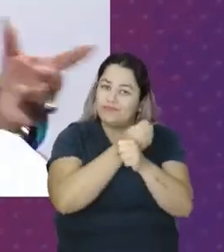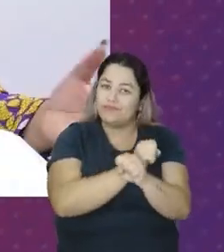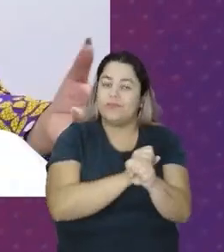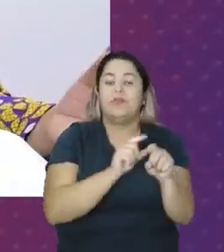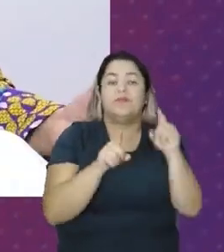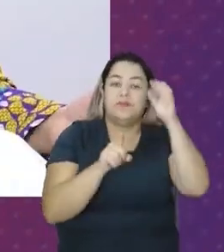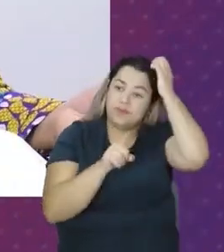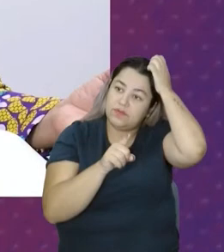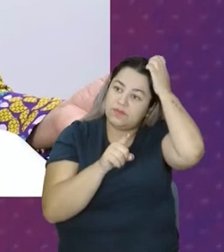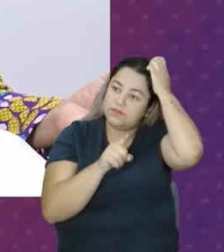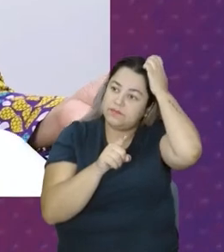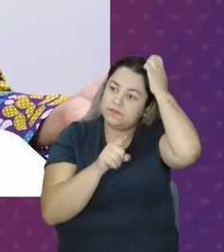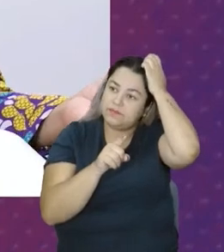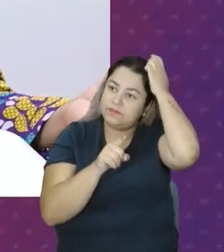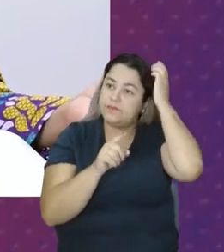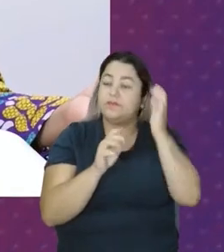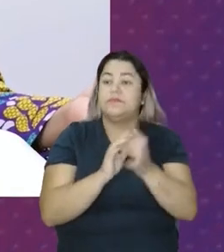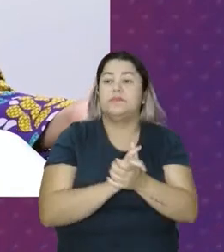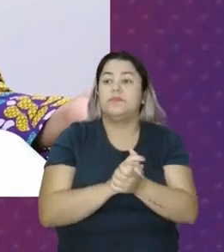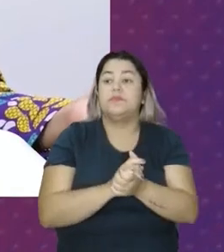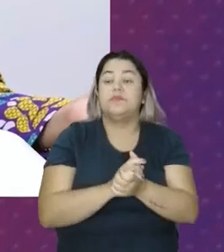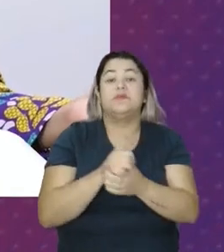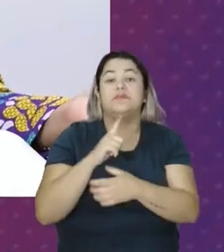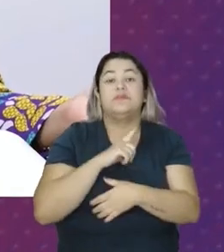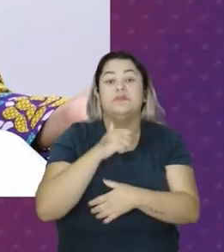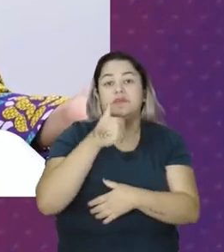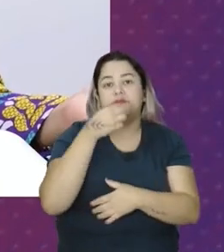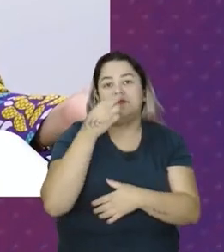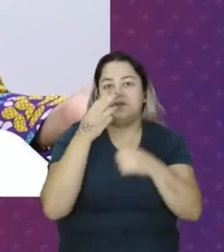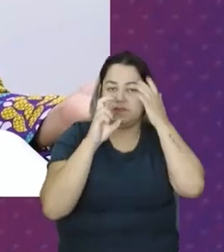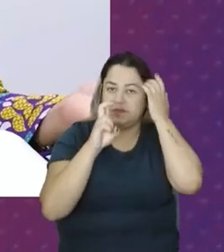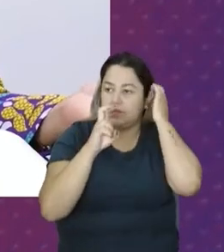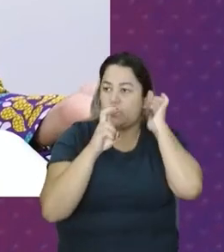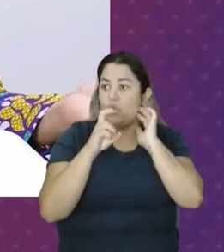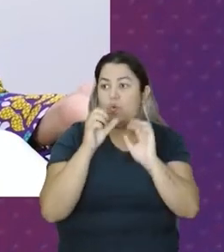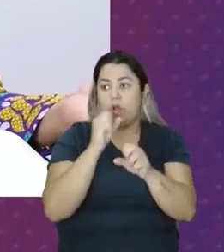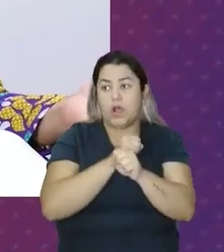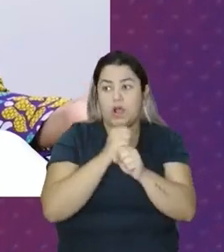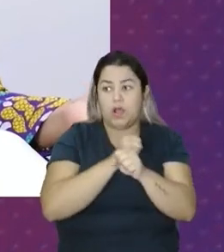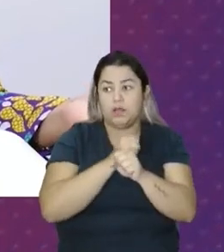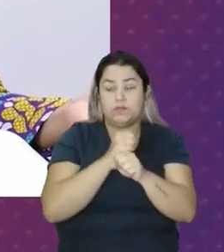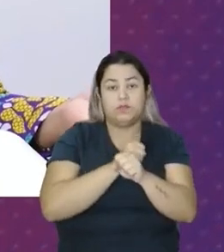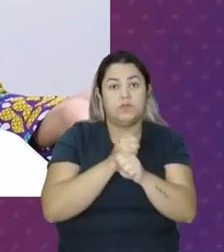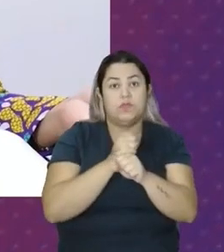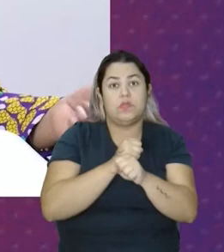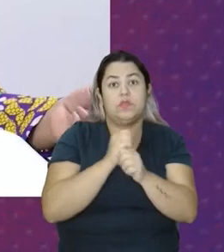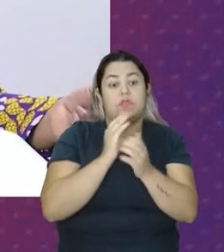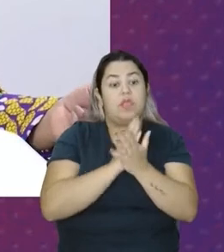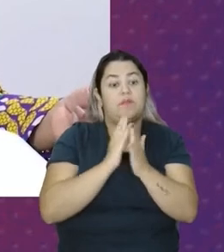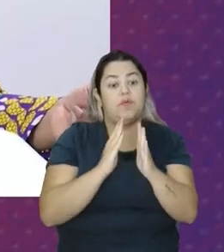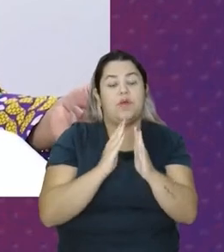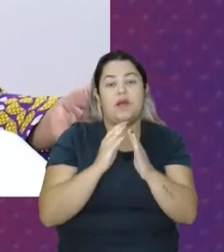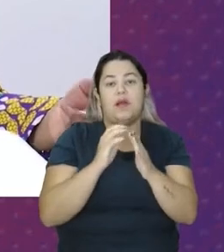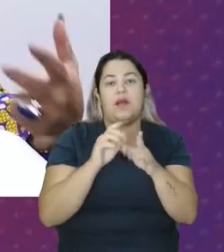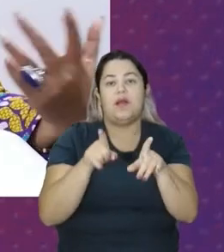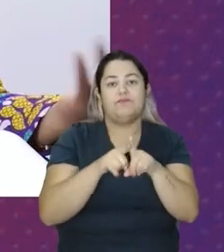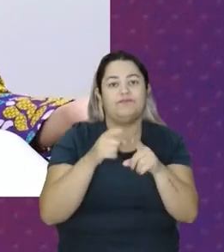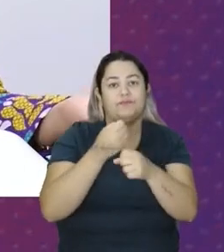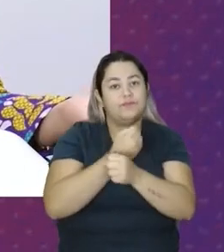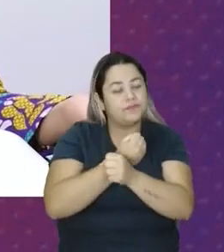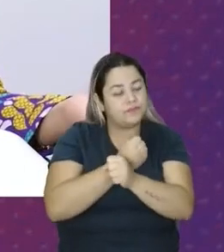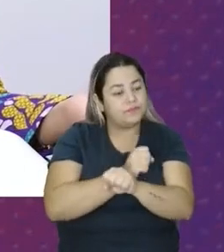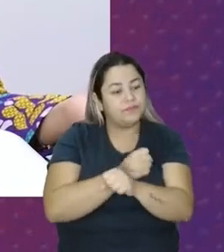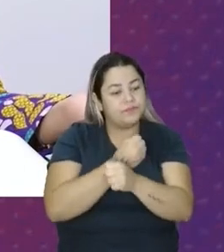Brasil tem 135 anos de abolição da escravatura, fez este ano,